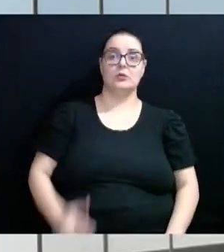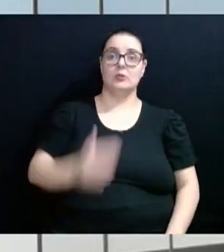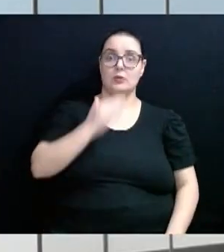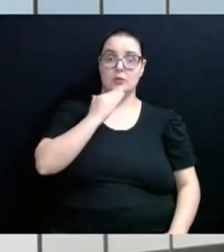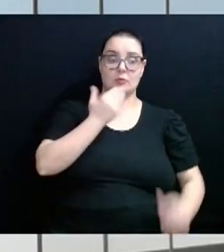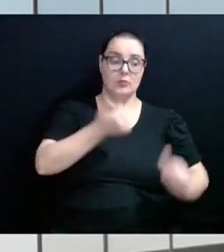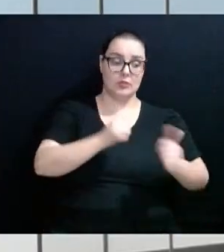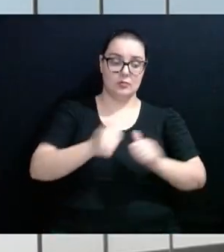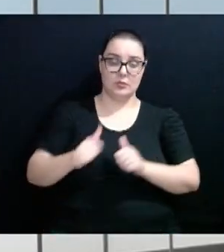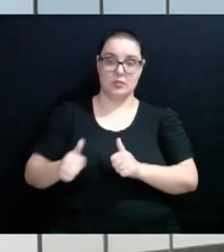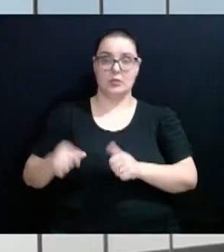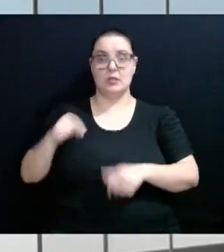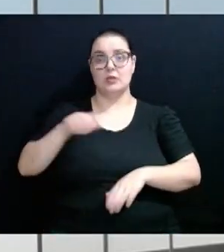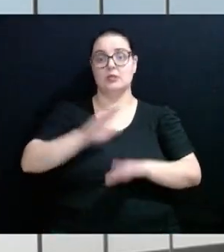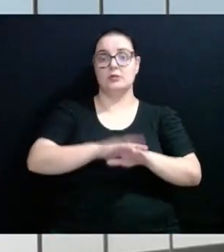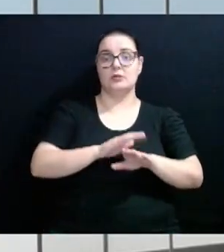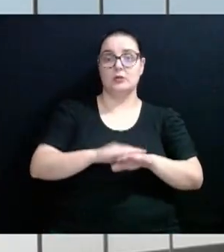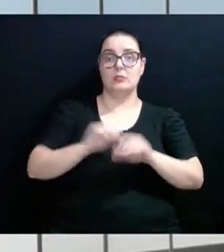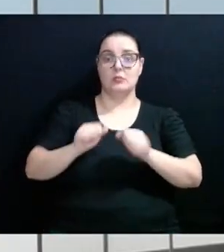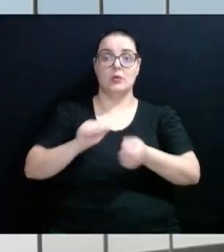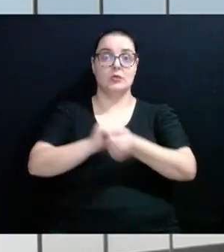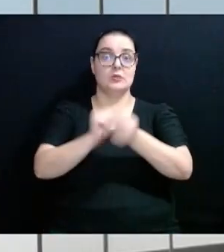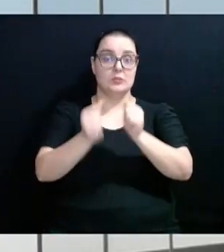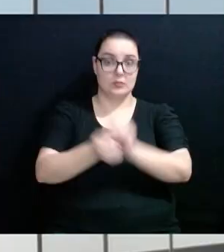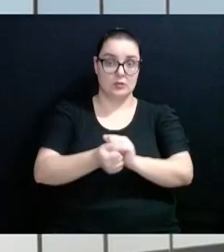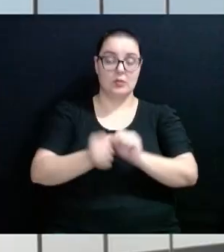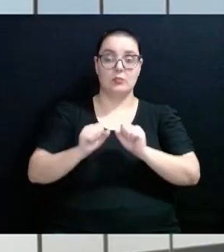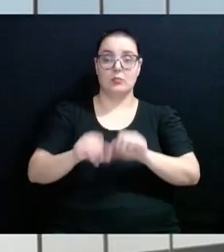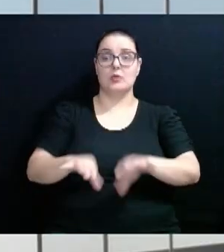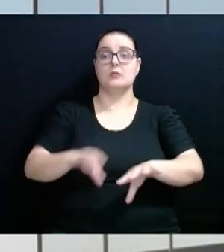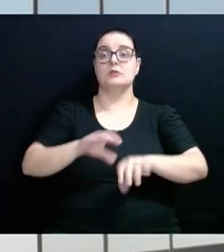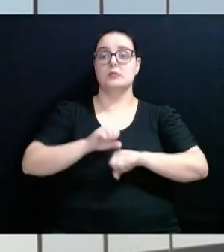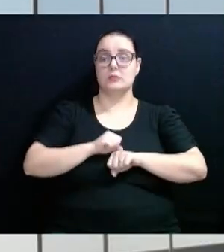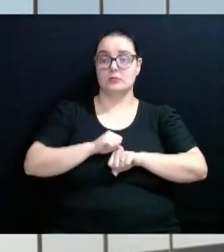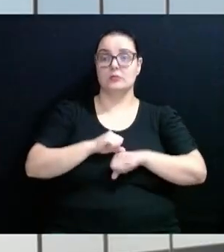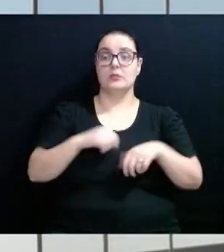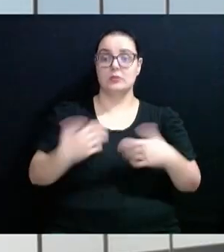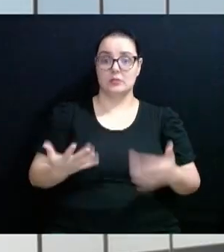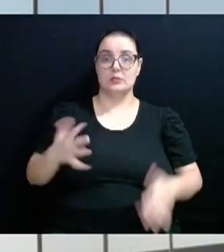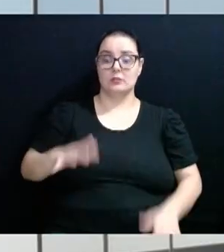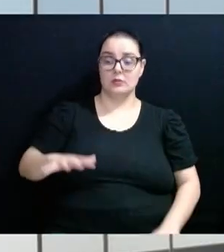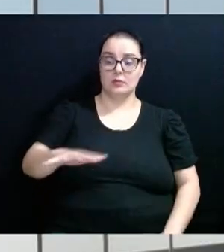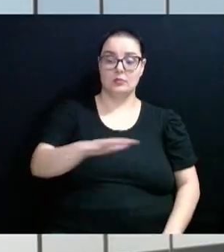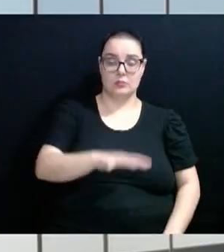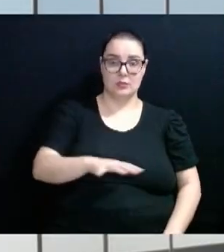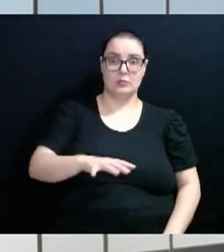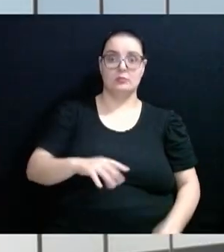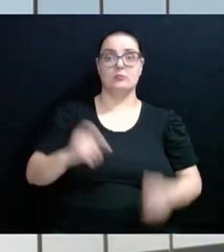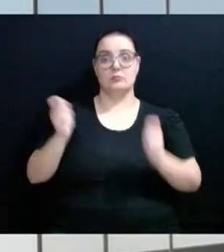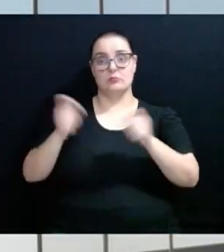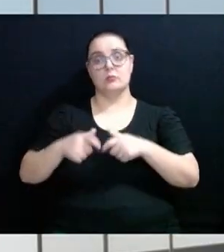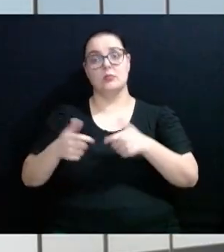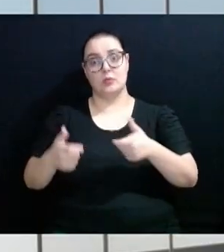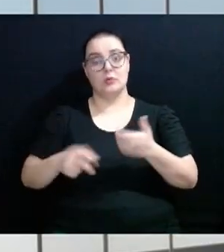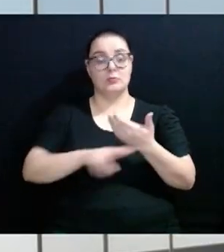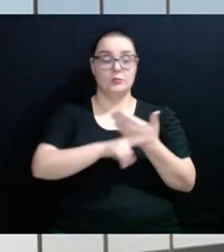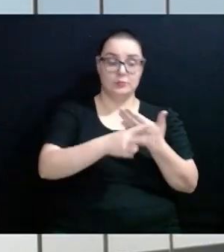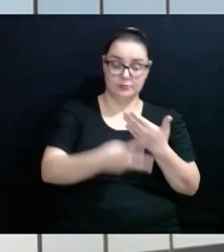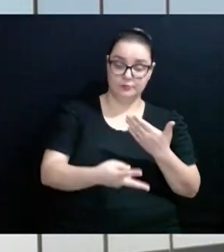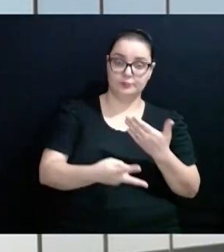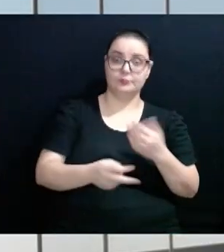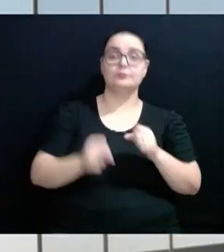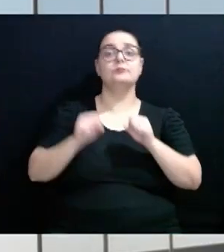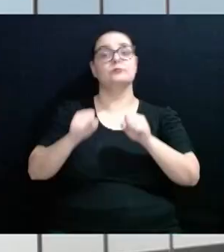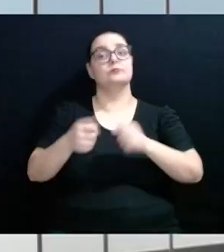medida pode ser adequada, pode ser adotada, então os setores que são potencialmente atingidos vão poder